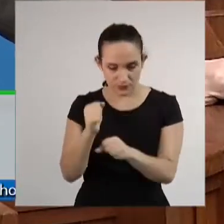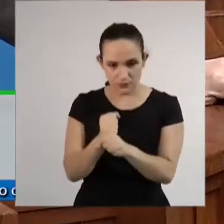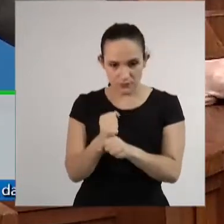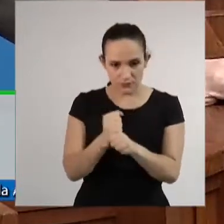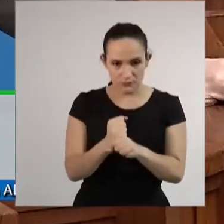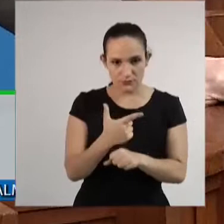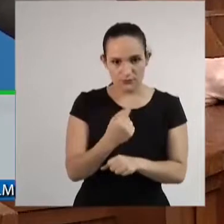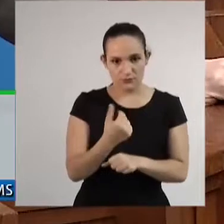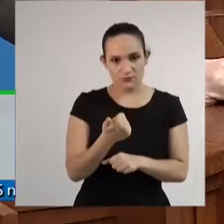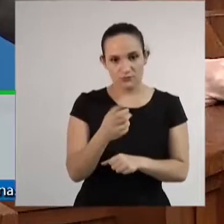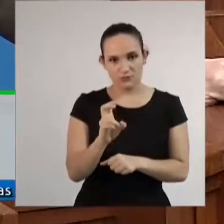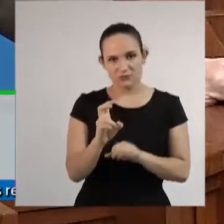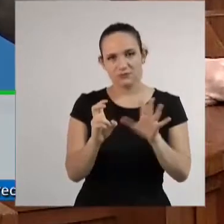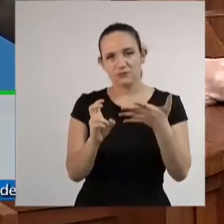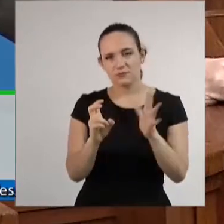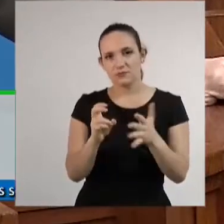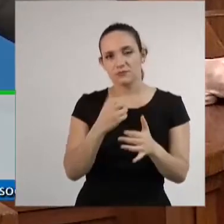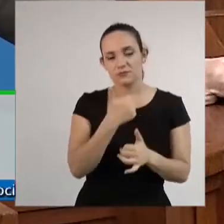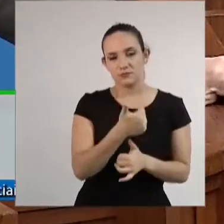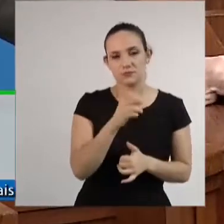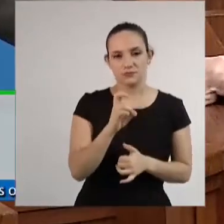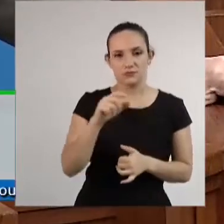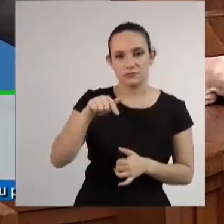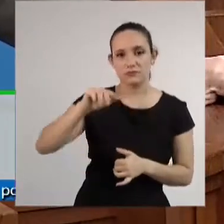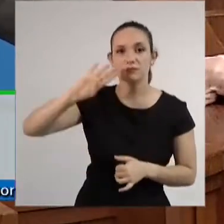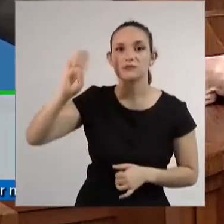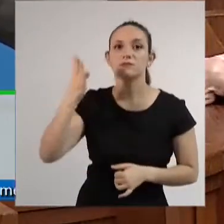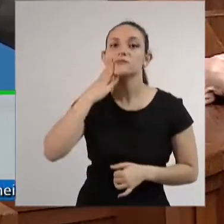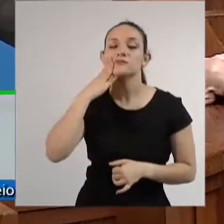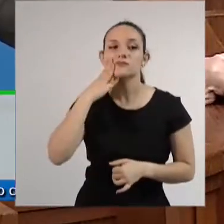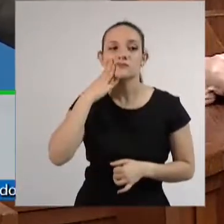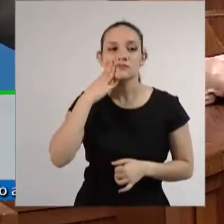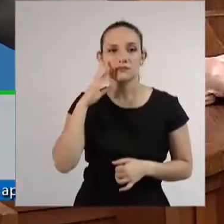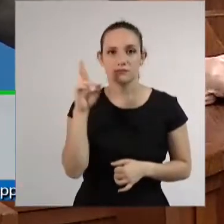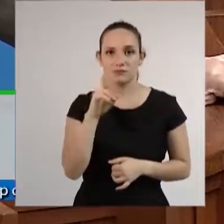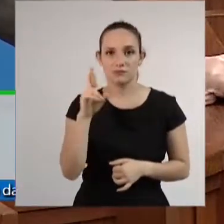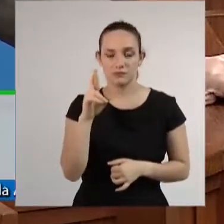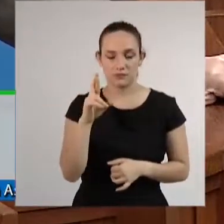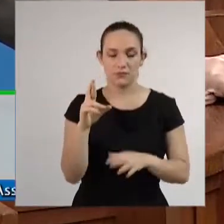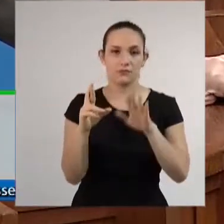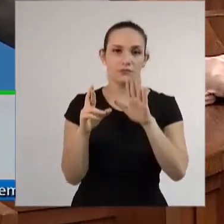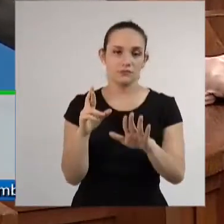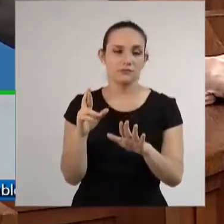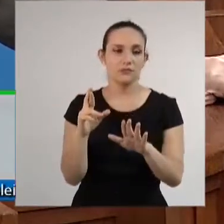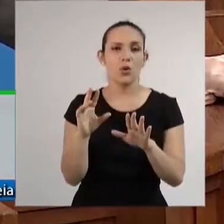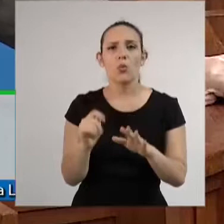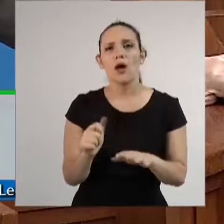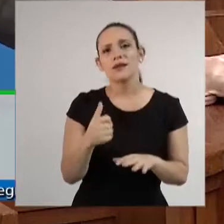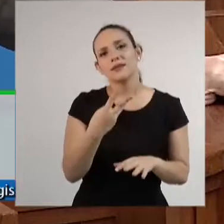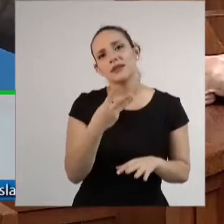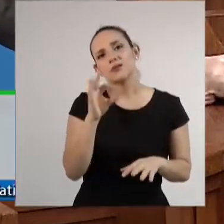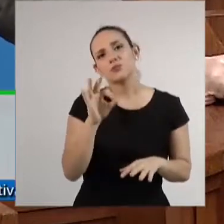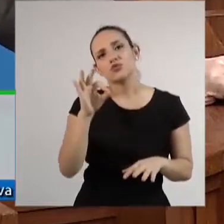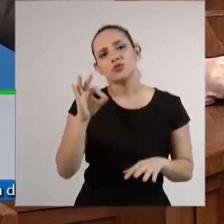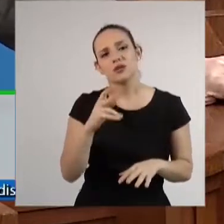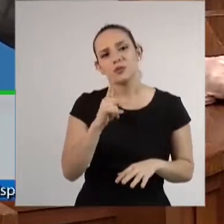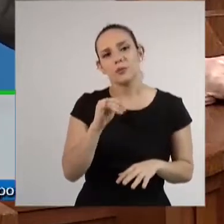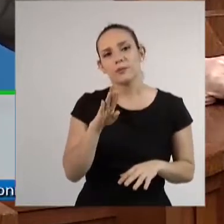em torno de 157 bilhões, quase 3% do PIB, ou